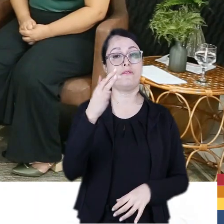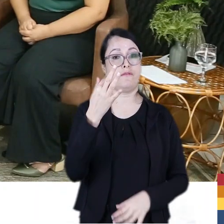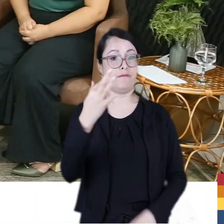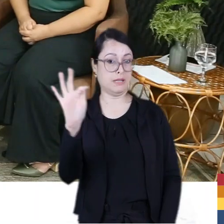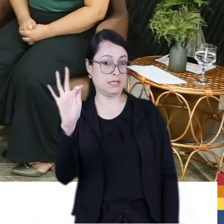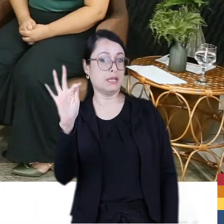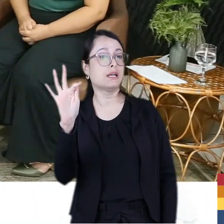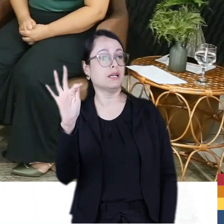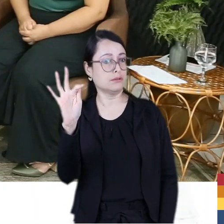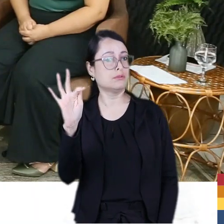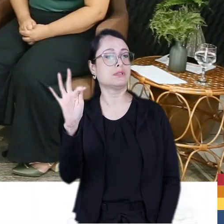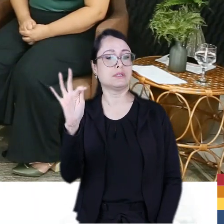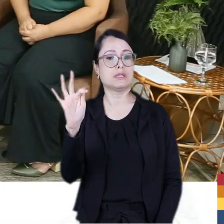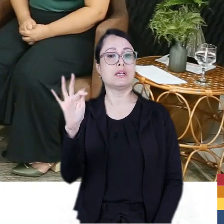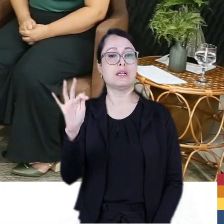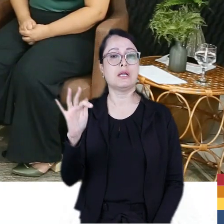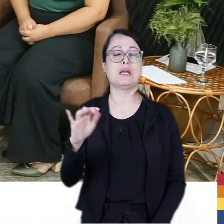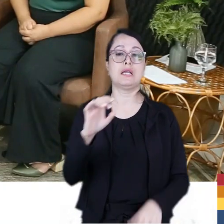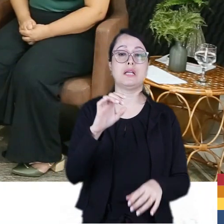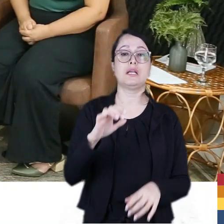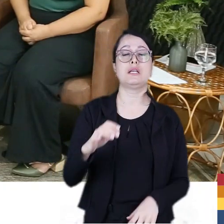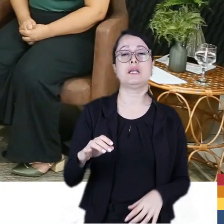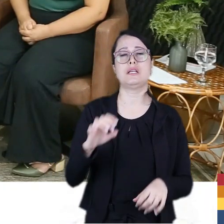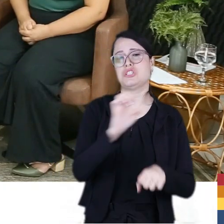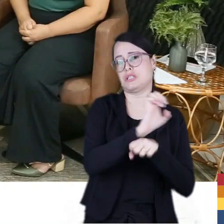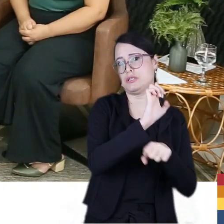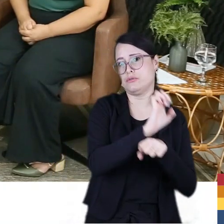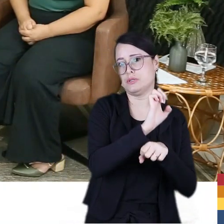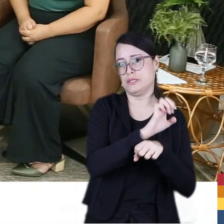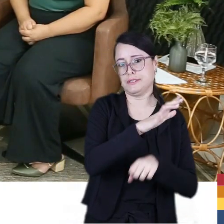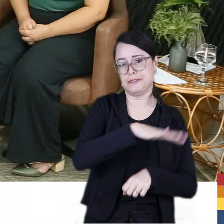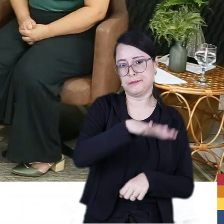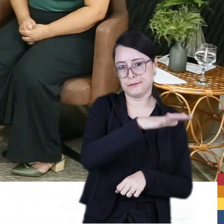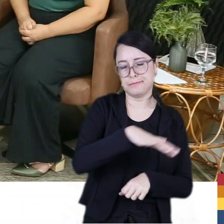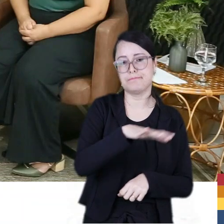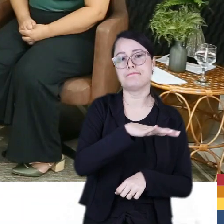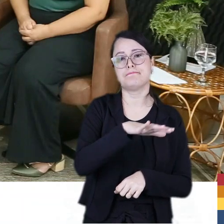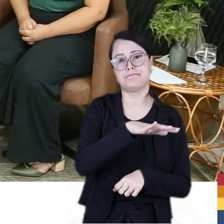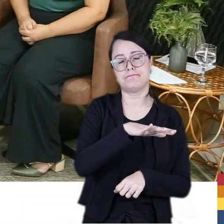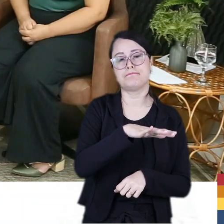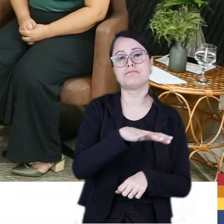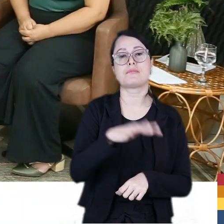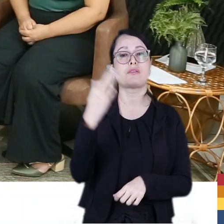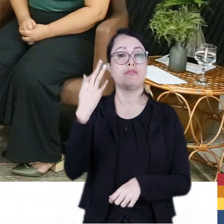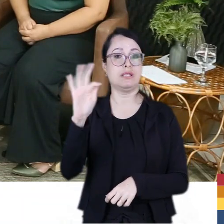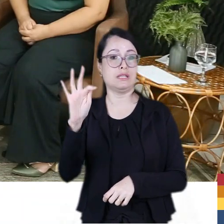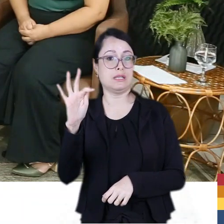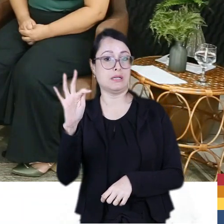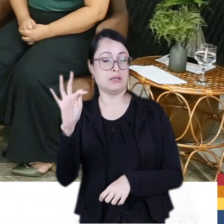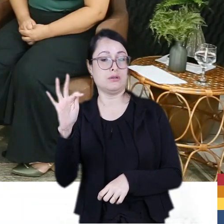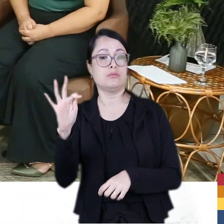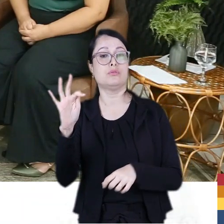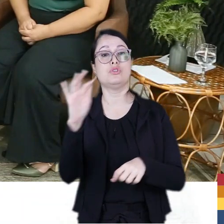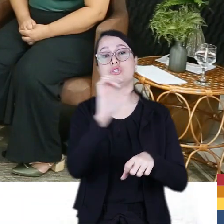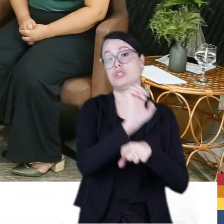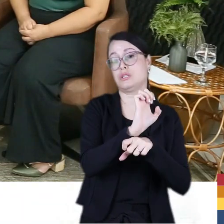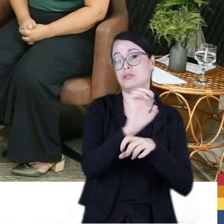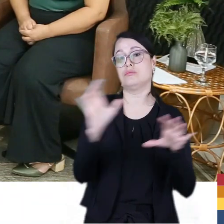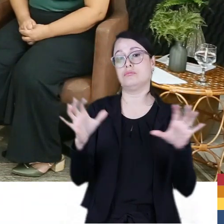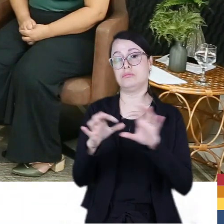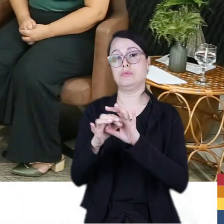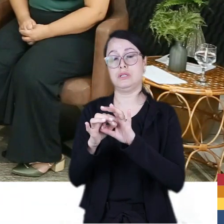haja o fortalecimento pessoal do regime de colaboração entre os entes federados então a colaboração entre os entes